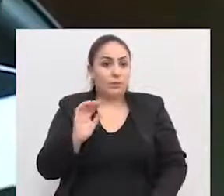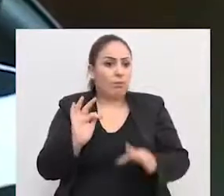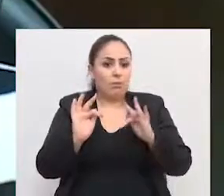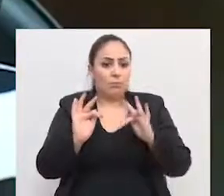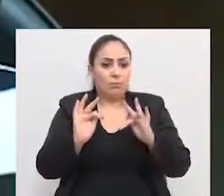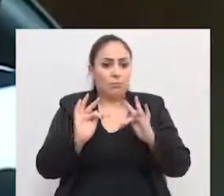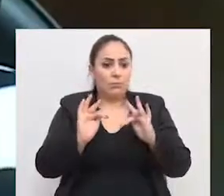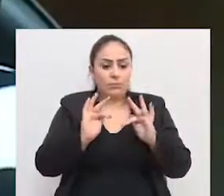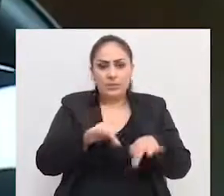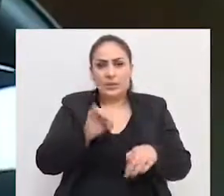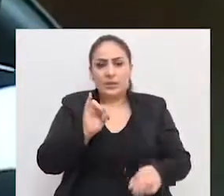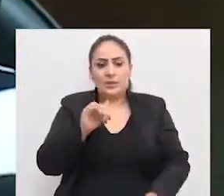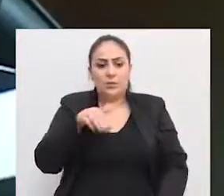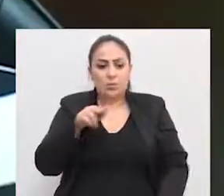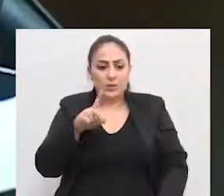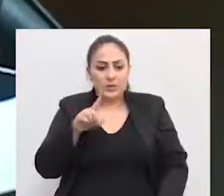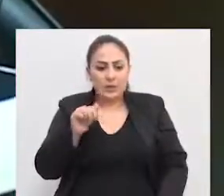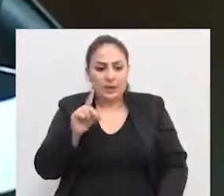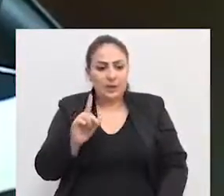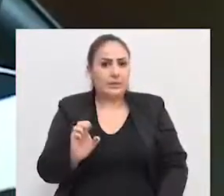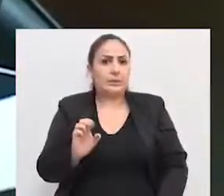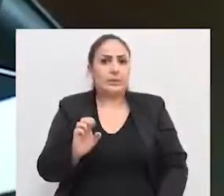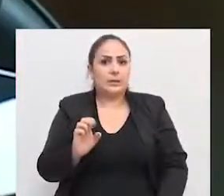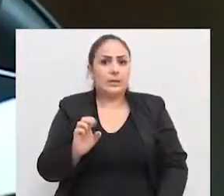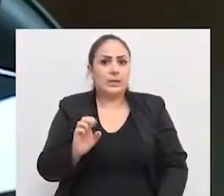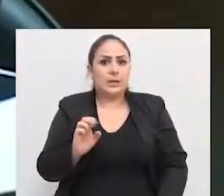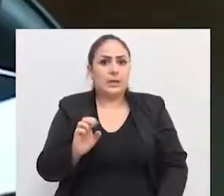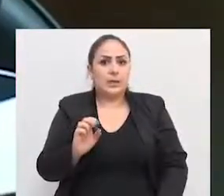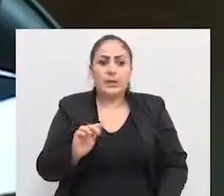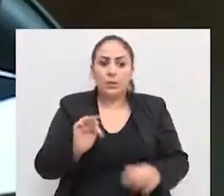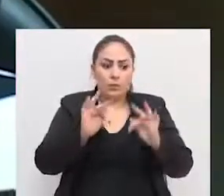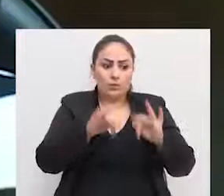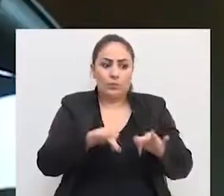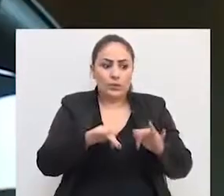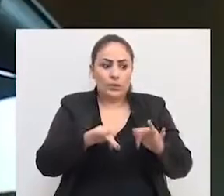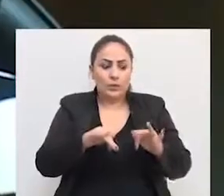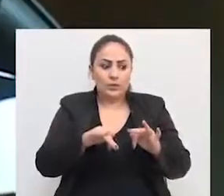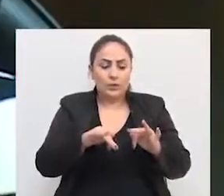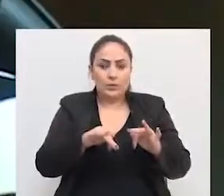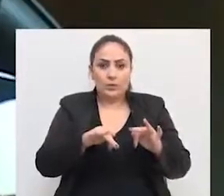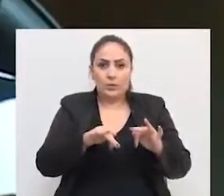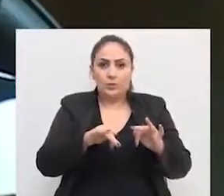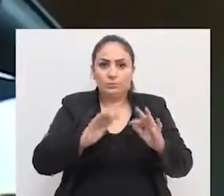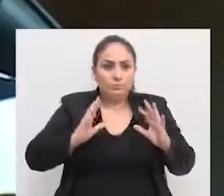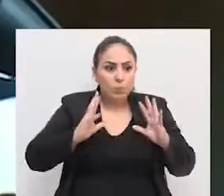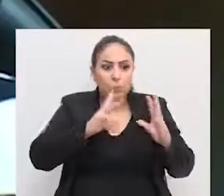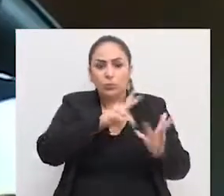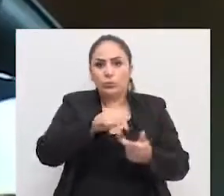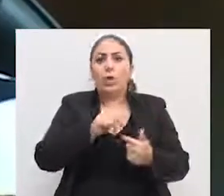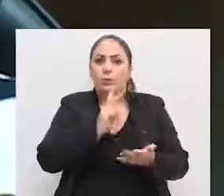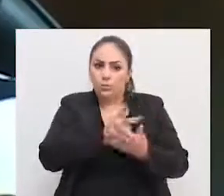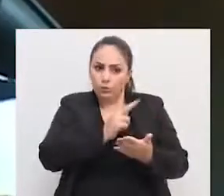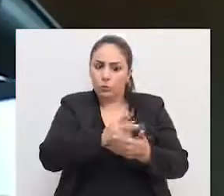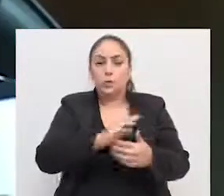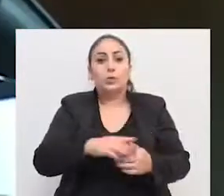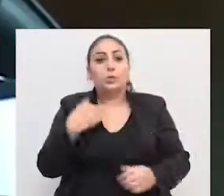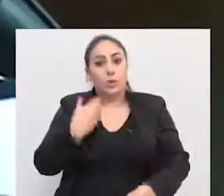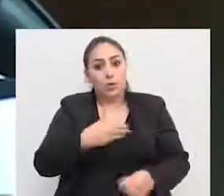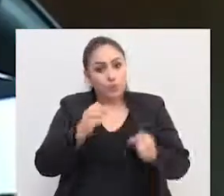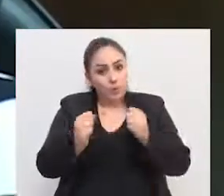não acabou com a humanidade, né? Então a gente pode esperar que esse momento vai passar, né? A gente pode ter essa tranquilidade que esse